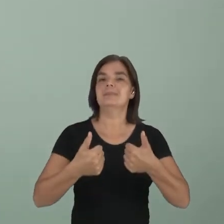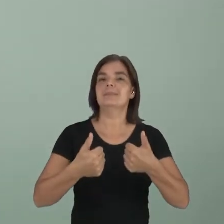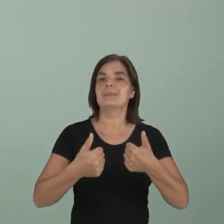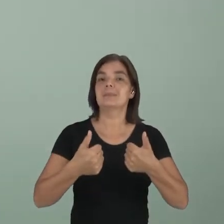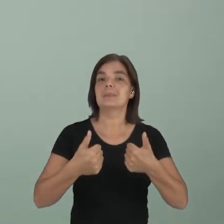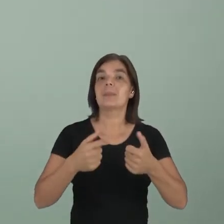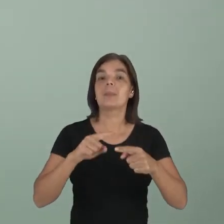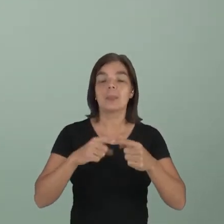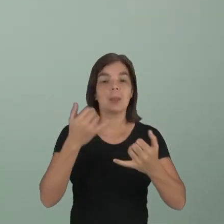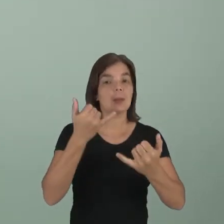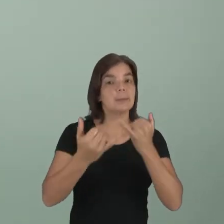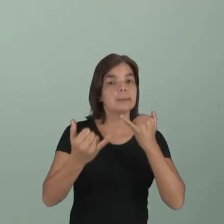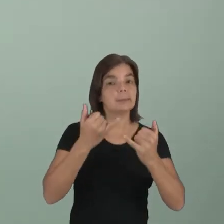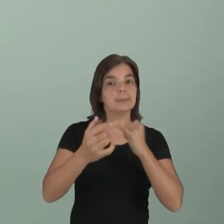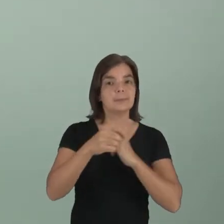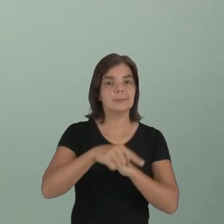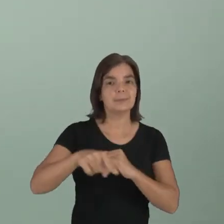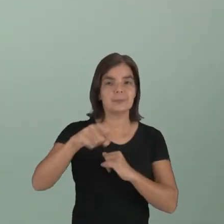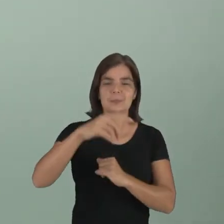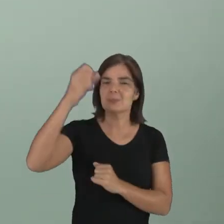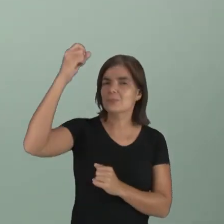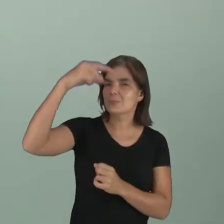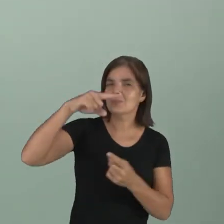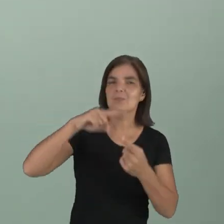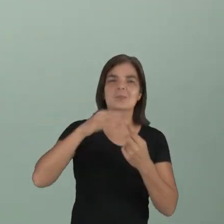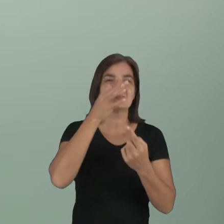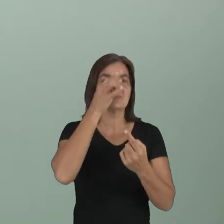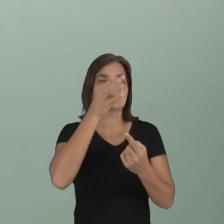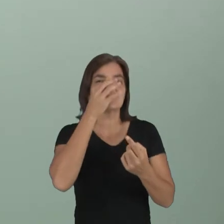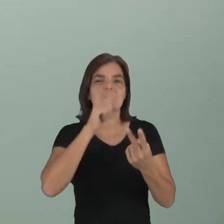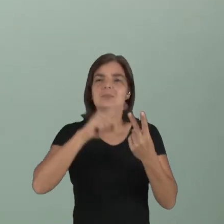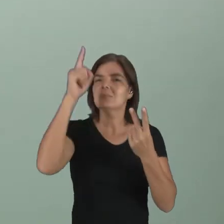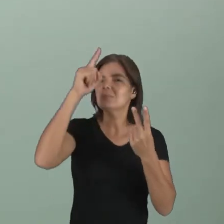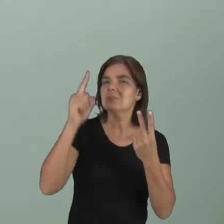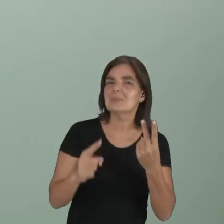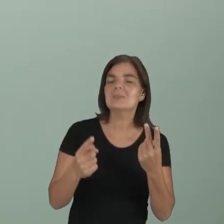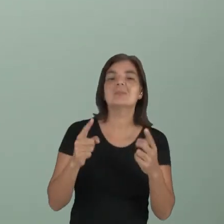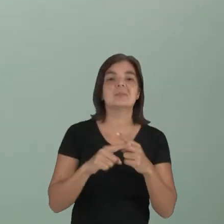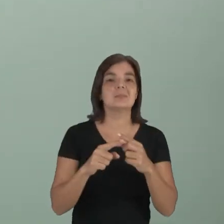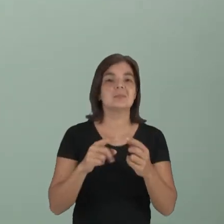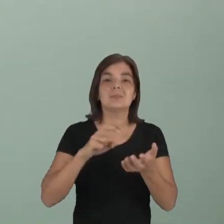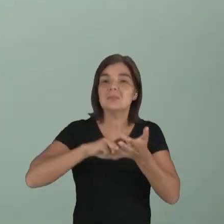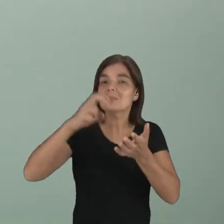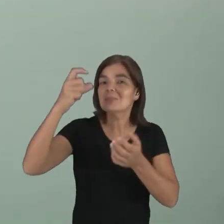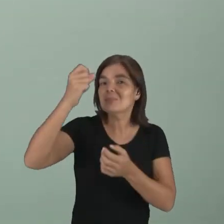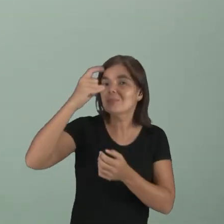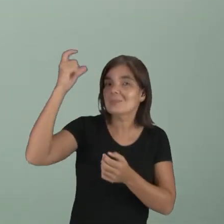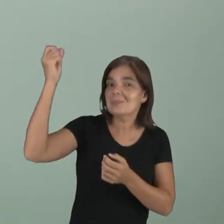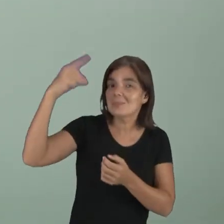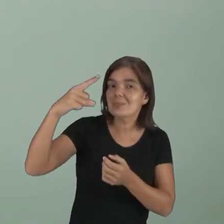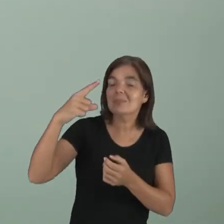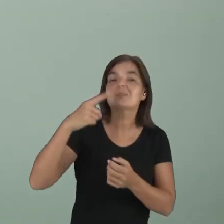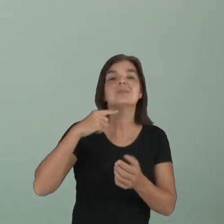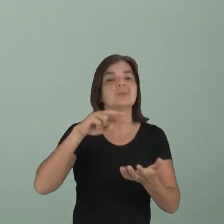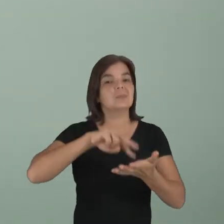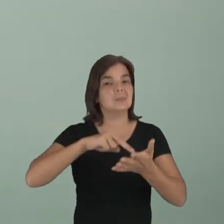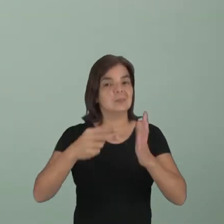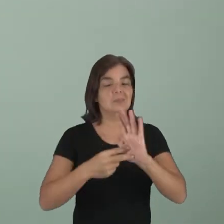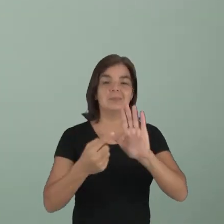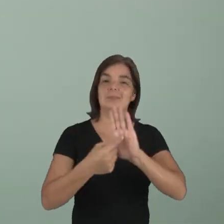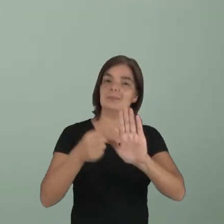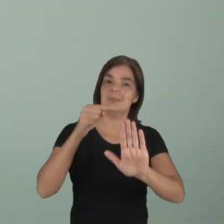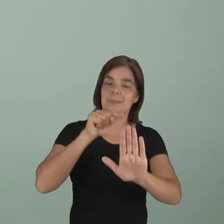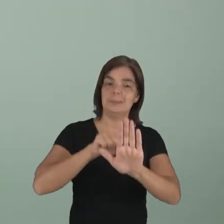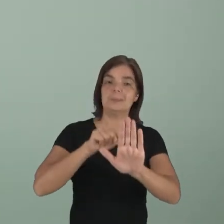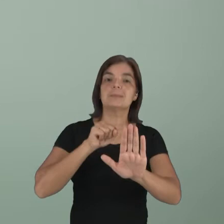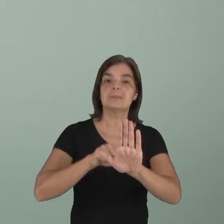ele faz essa semelhança, você é luz, você é uma flor, você é raio, você é manhã de sol, a gente chama de metáfora.